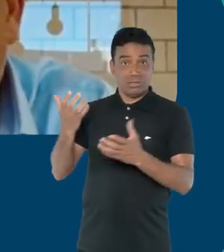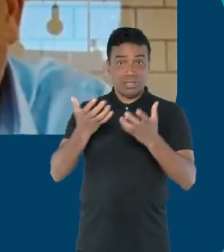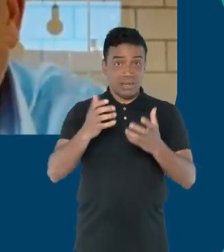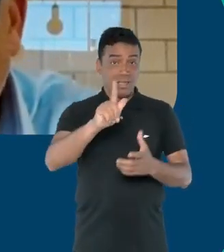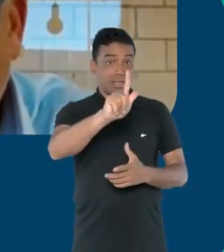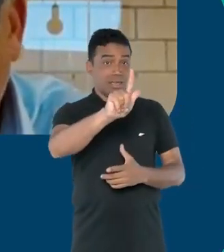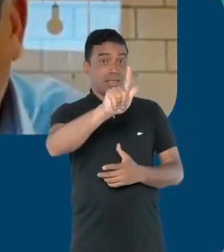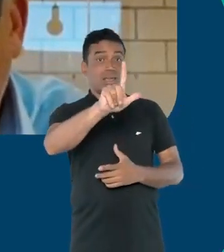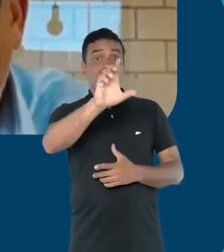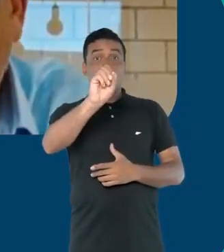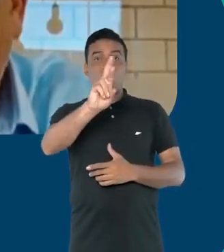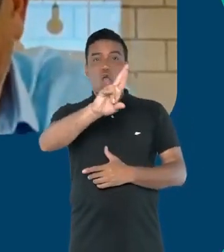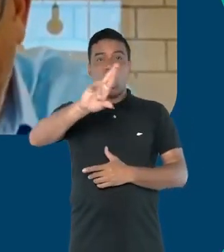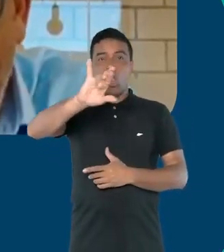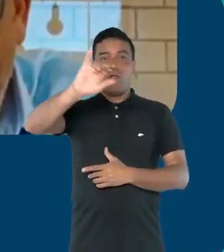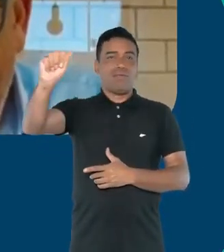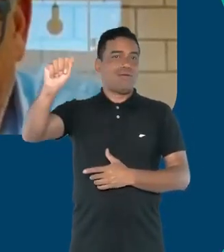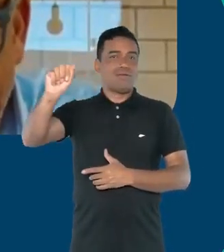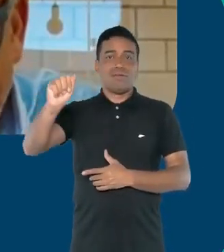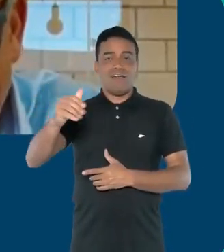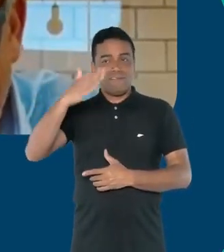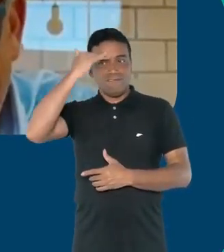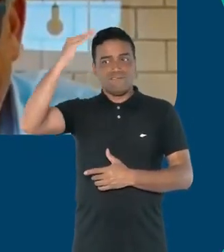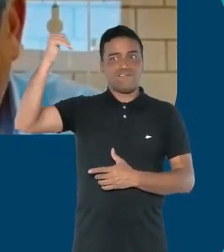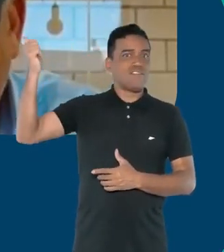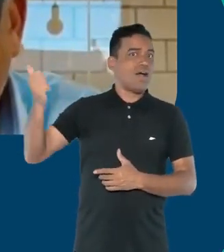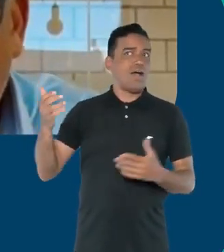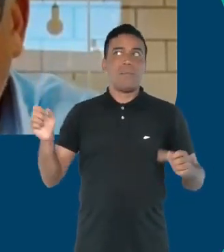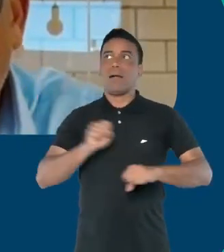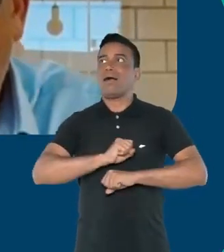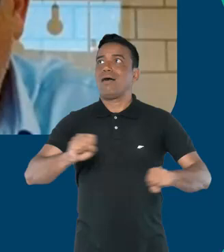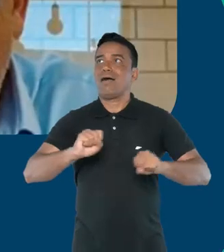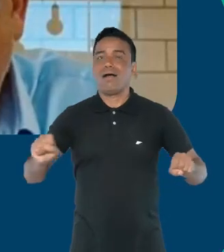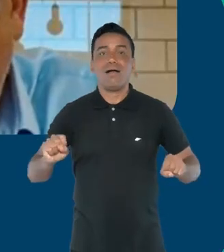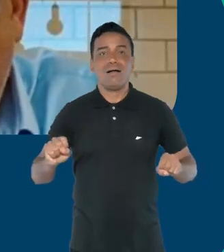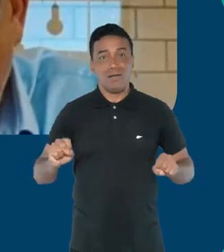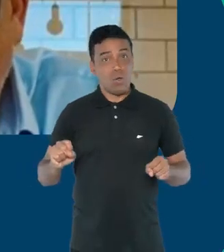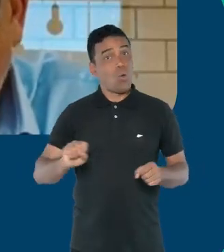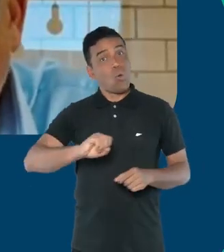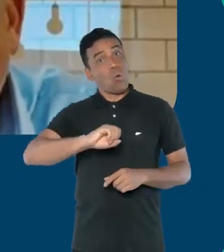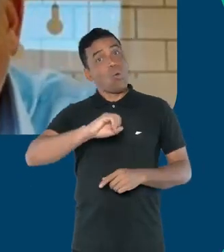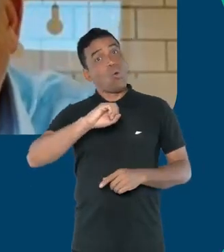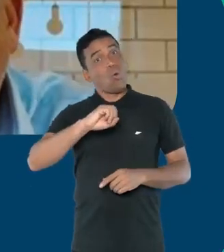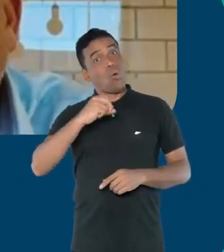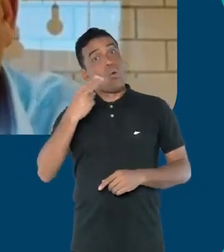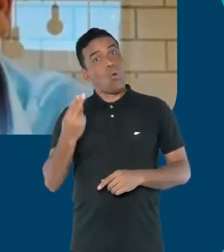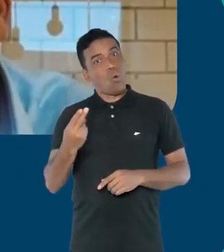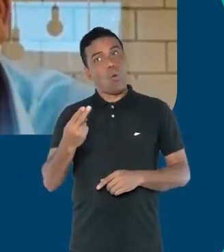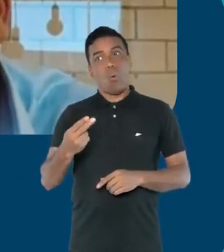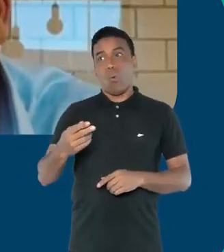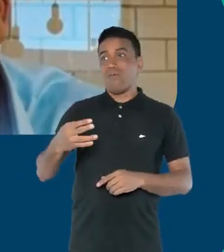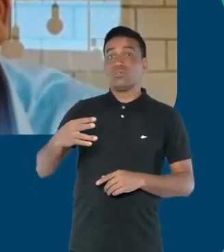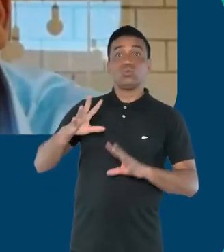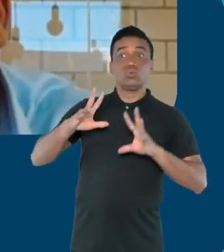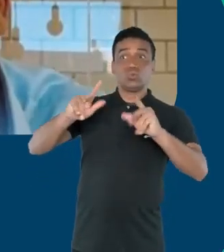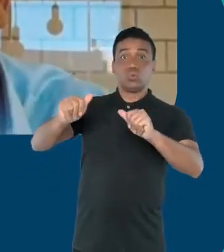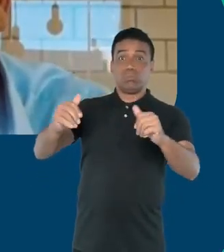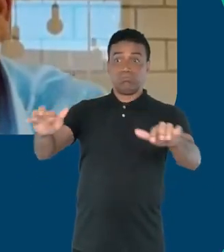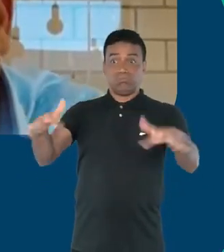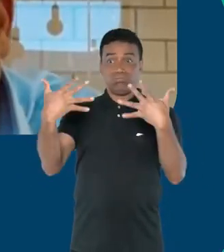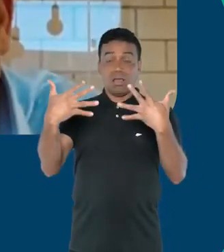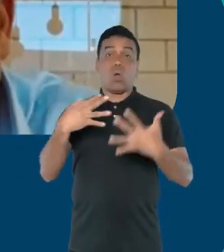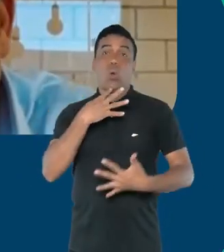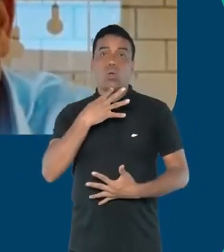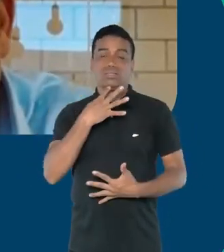amar a fama, né? Ou a boa reputação, isso é um vício ou é